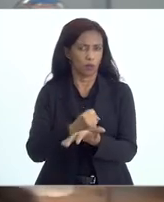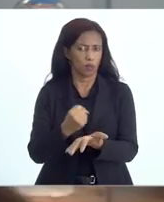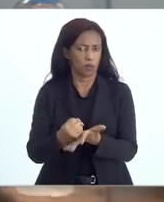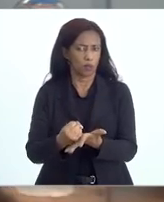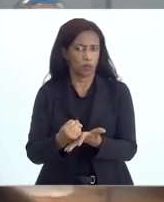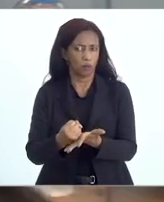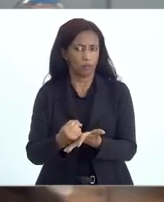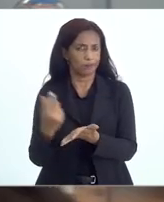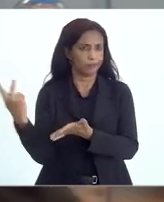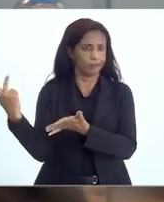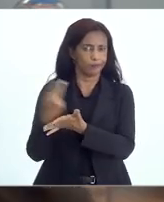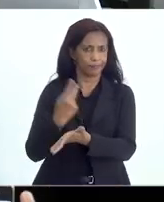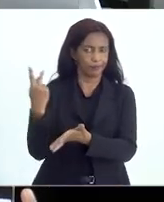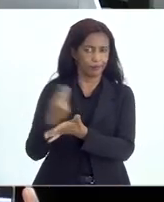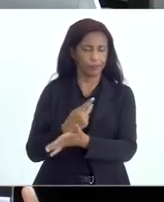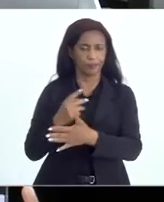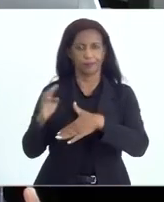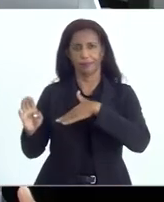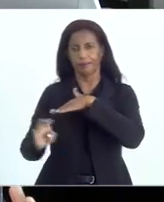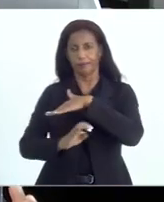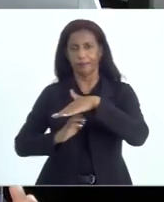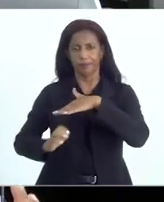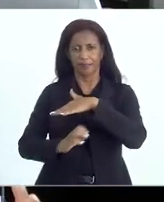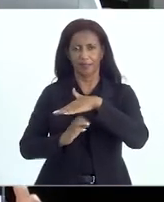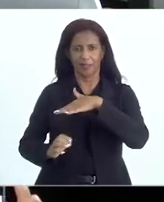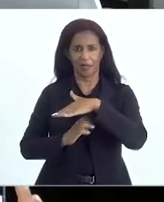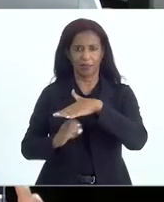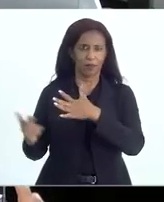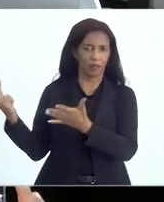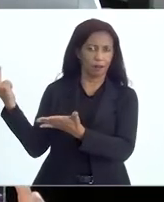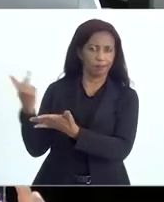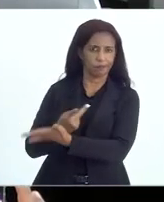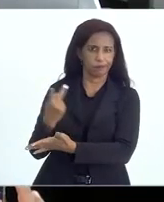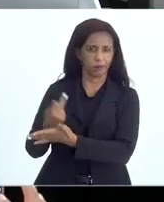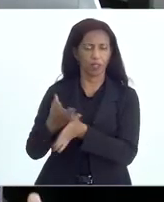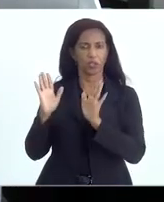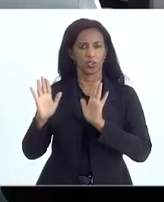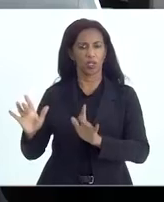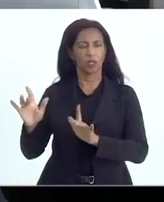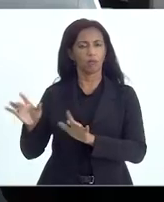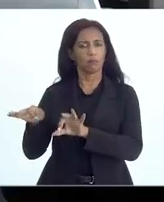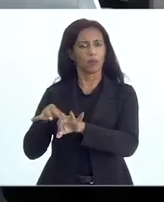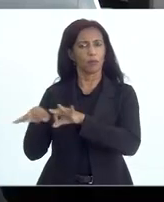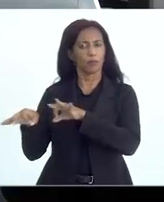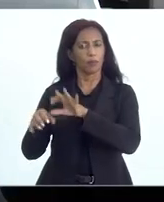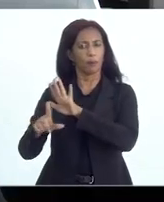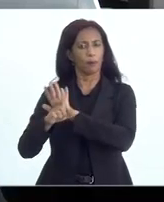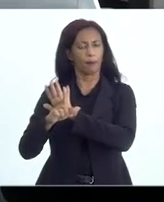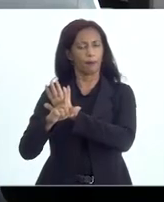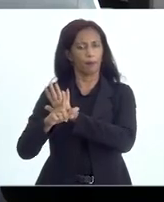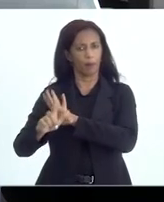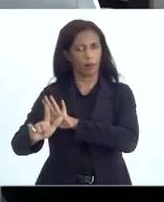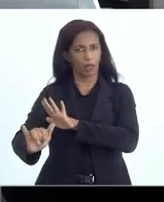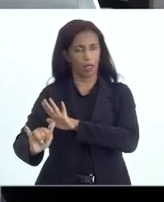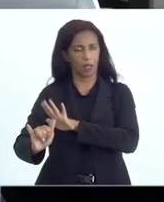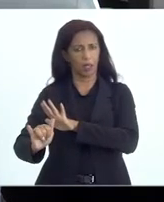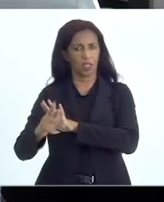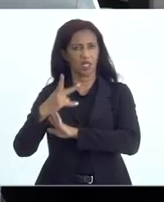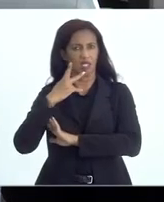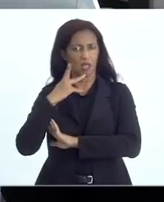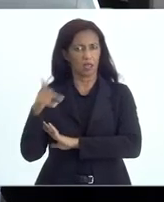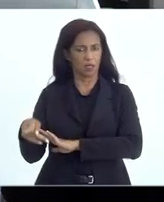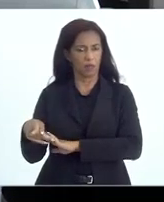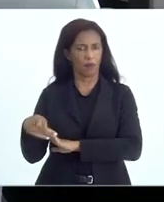absurda essa empresa de fundo de quintal inclusive já tem um projeto de lei meu declarando a